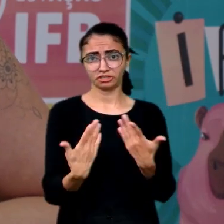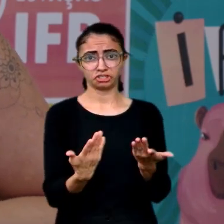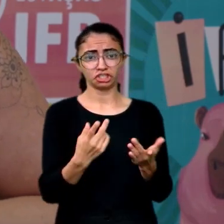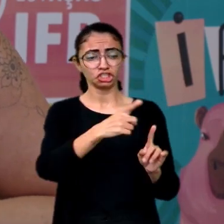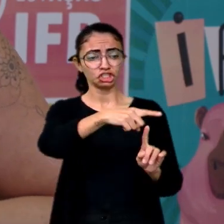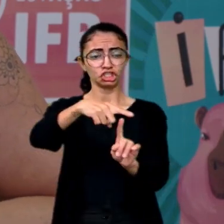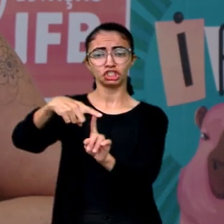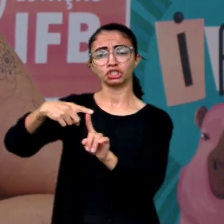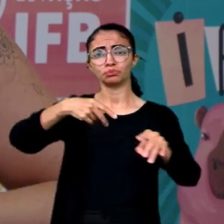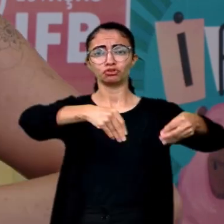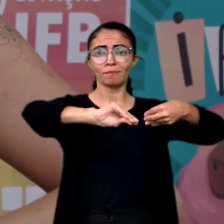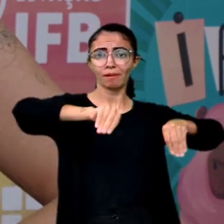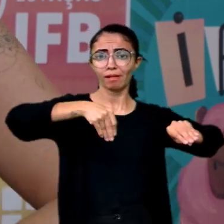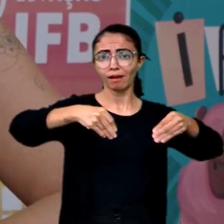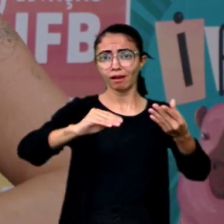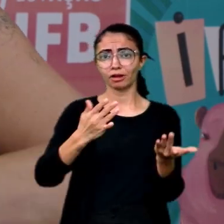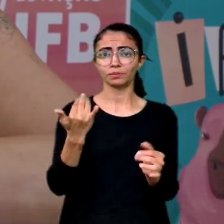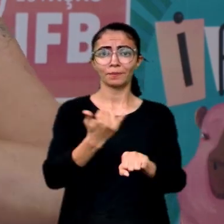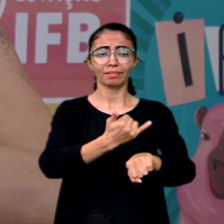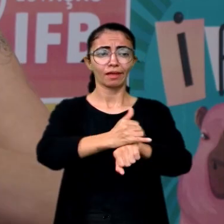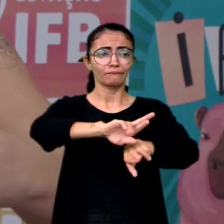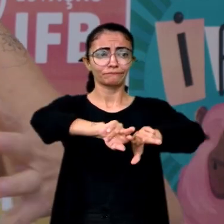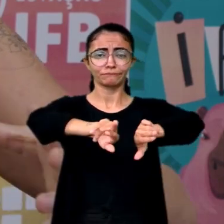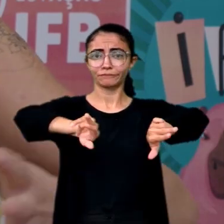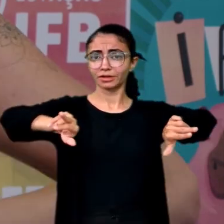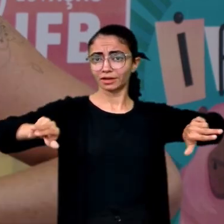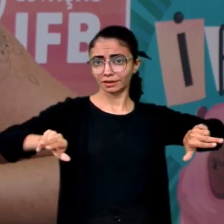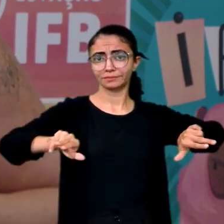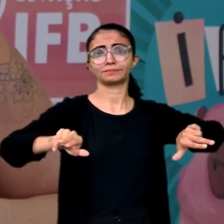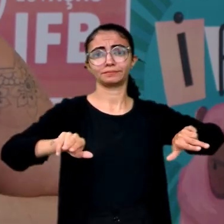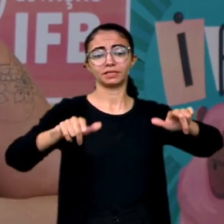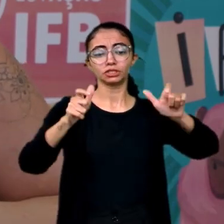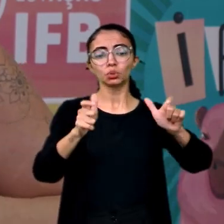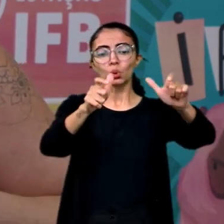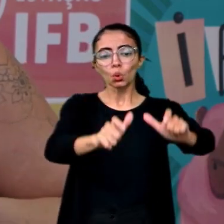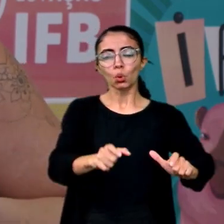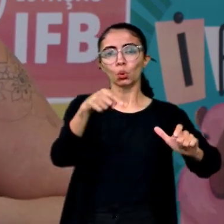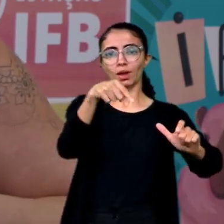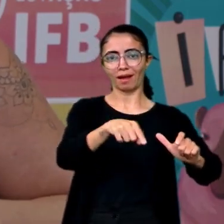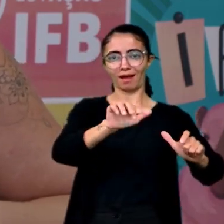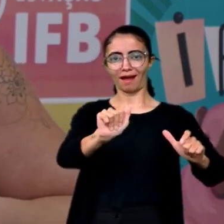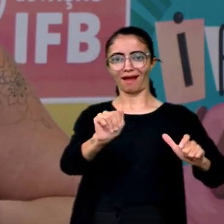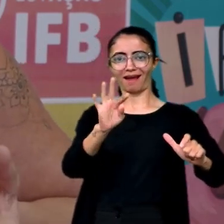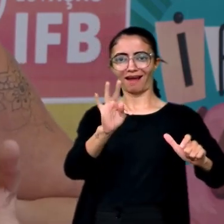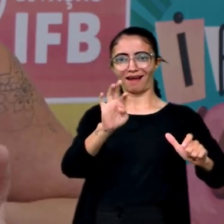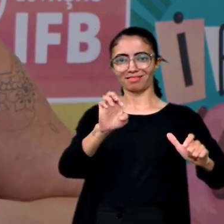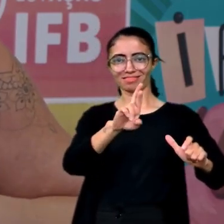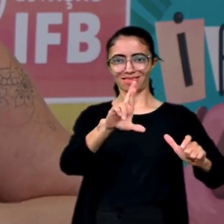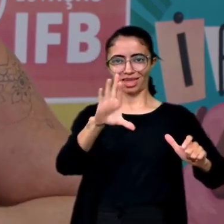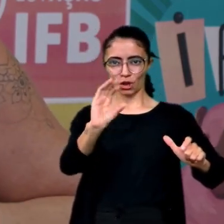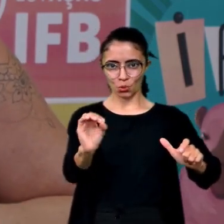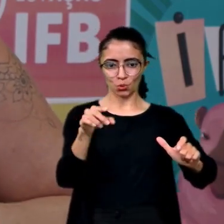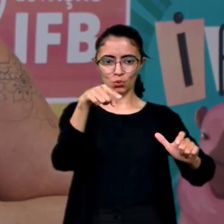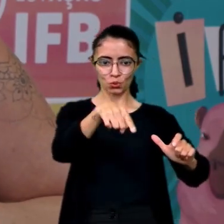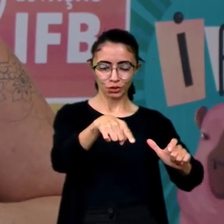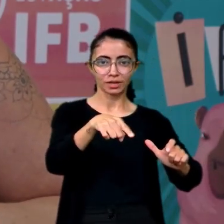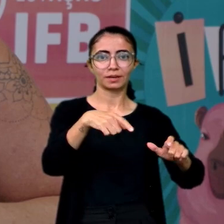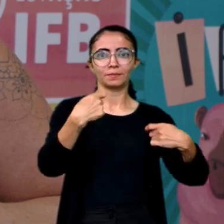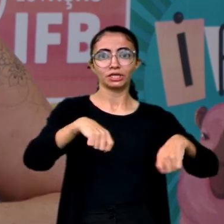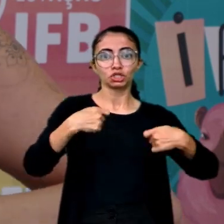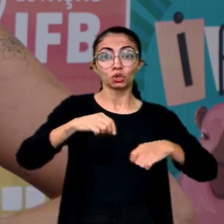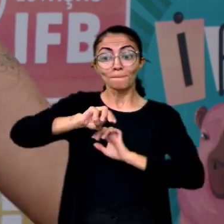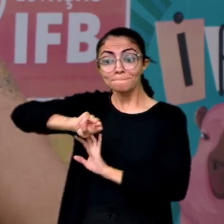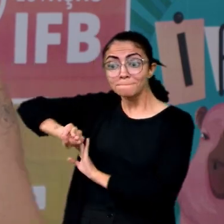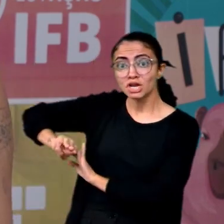vários metais, e aquele lugar que é um aterro sanitário que custou milhões para ser